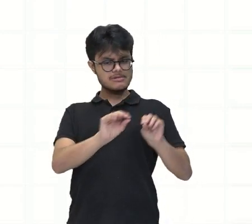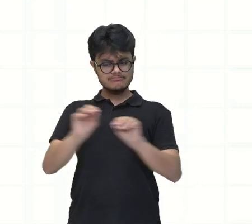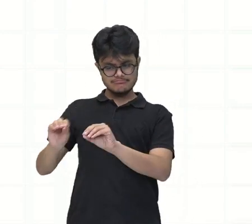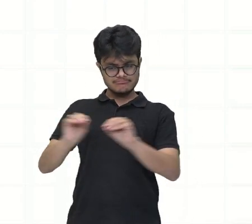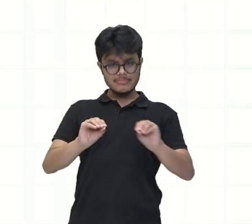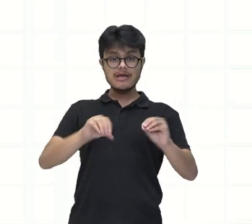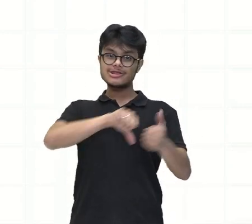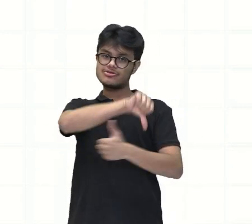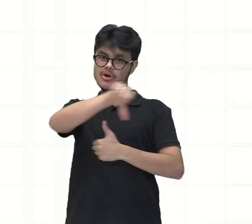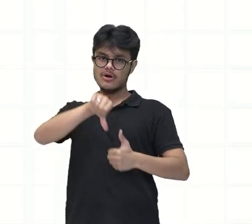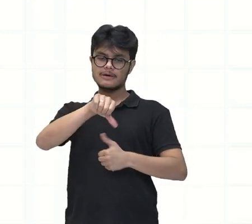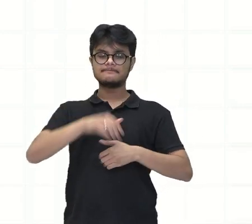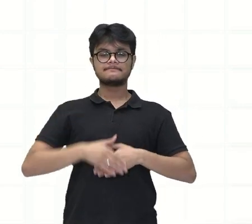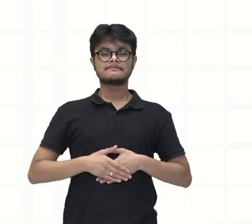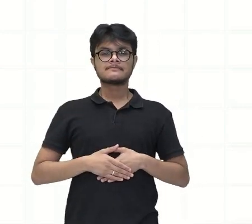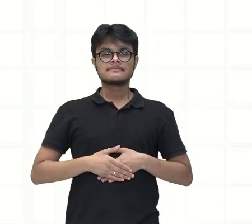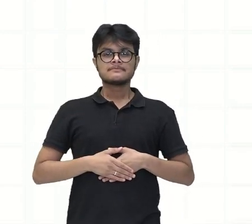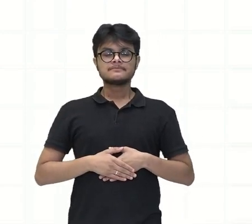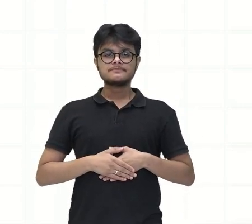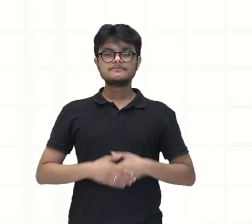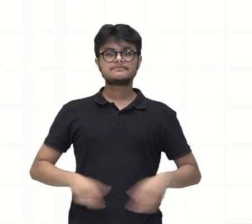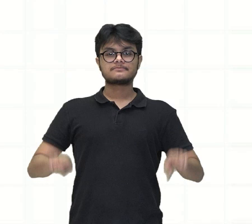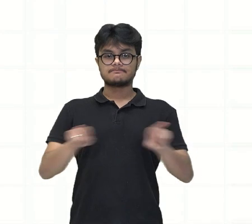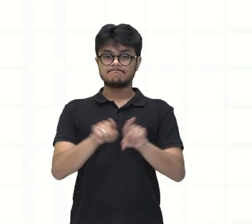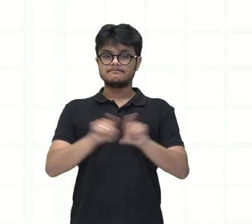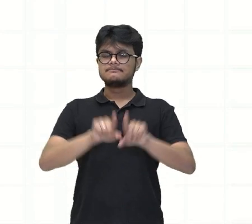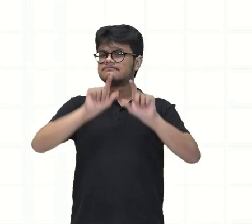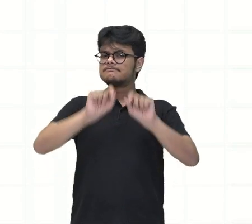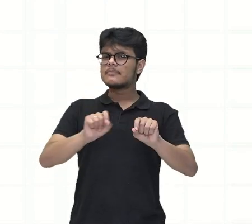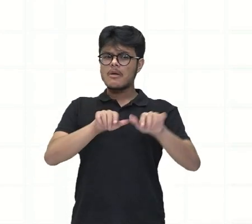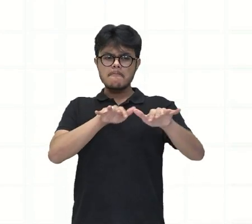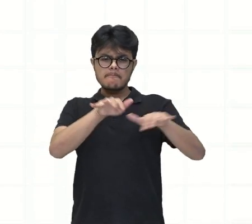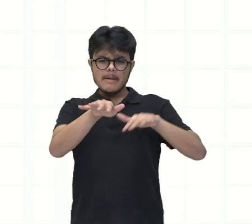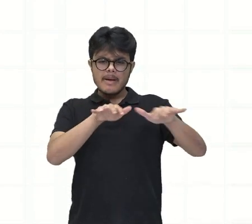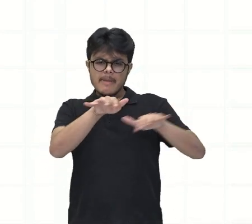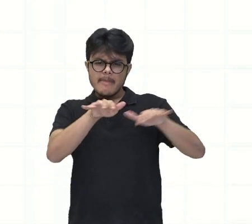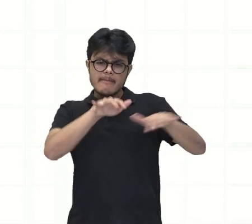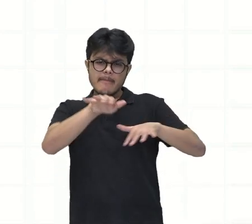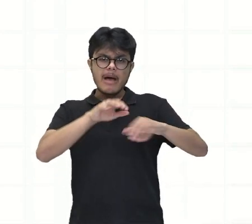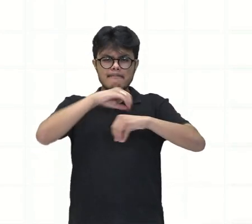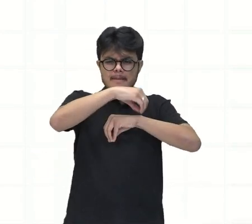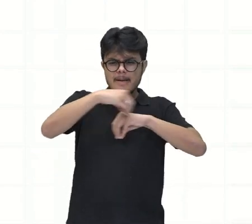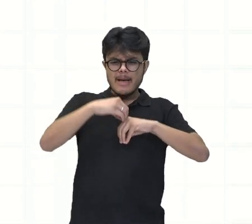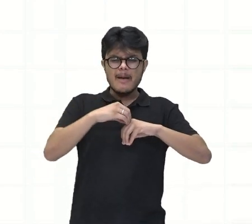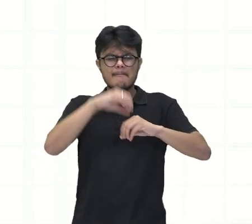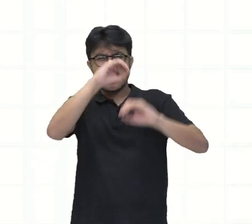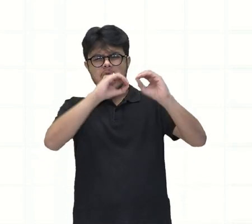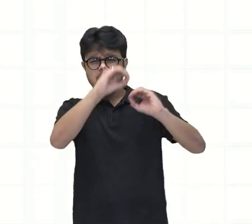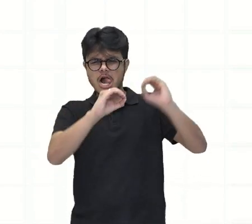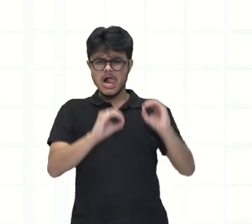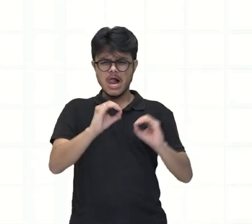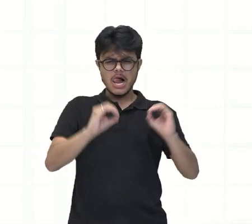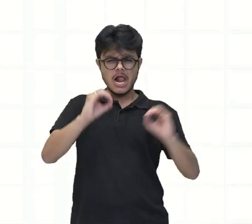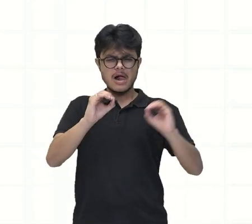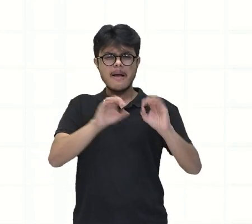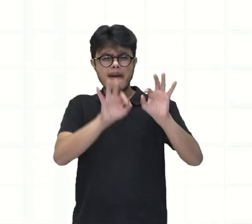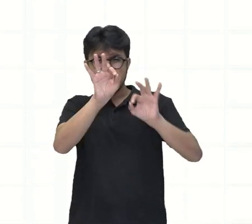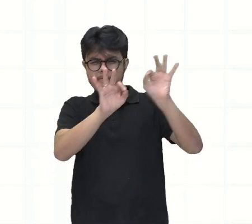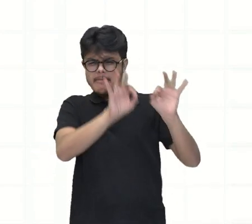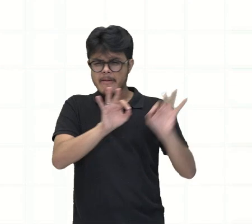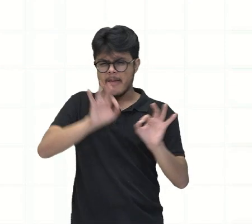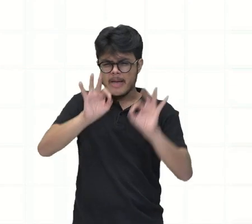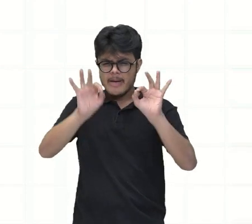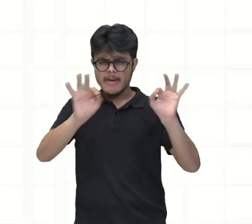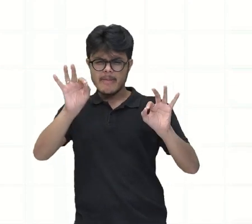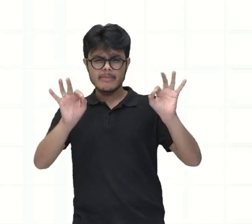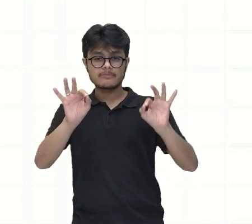calor. Vai haver uma agitação de moléculas que compõem